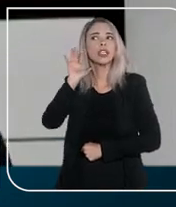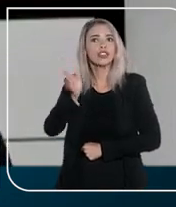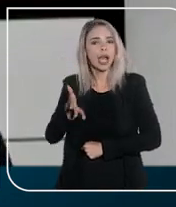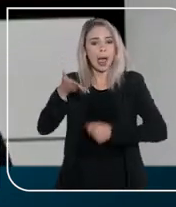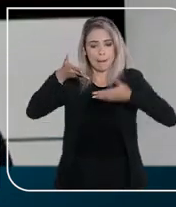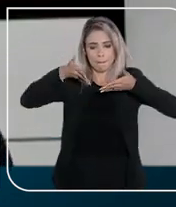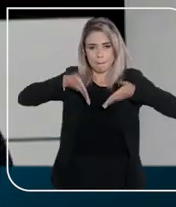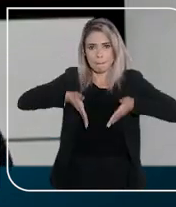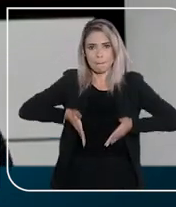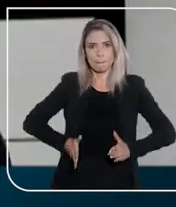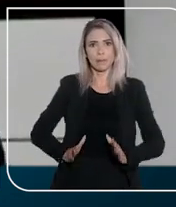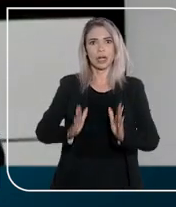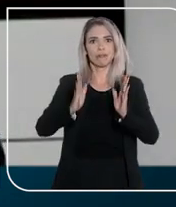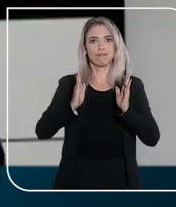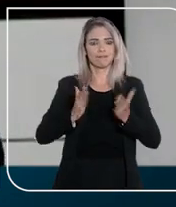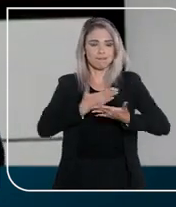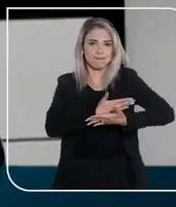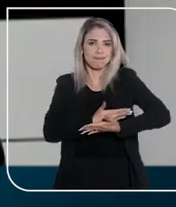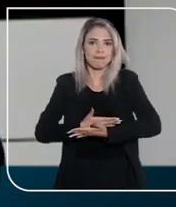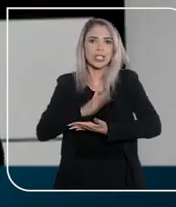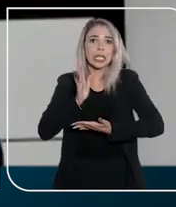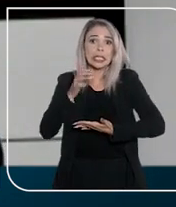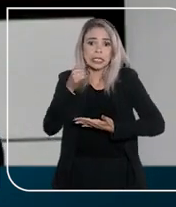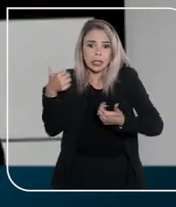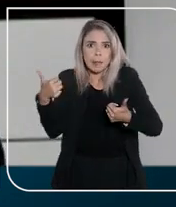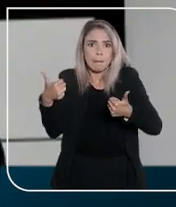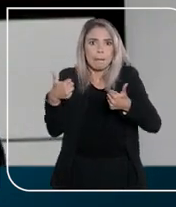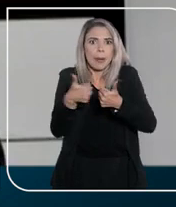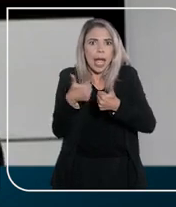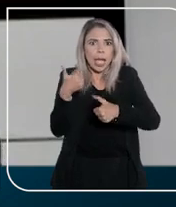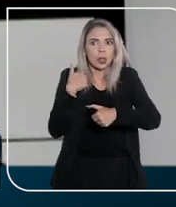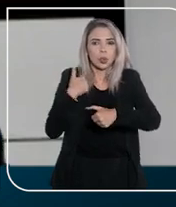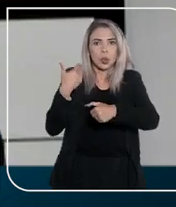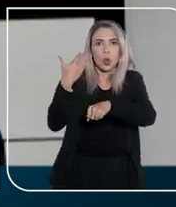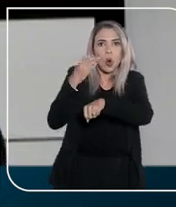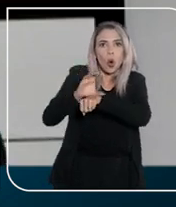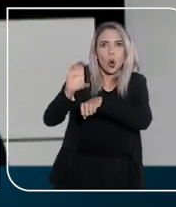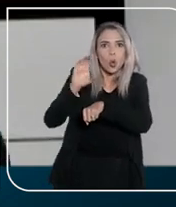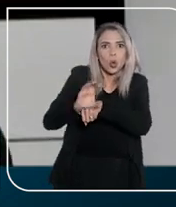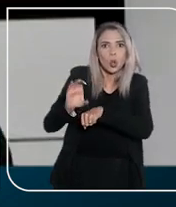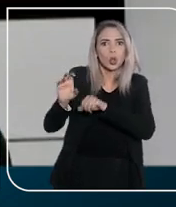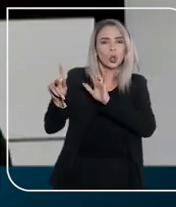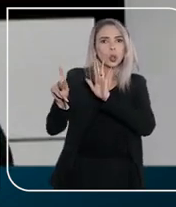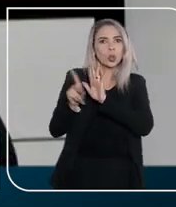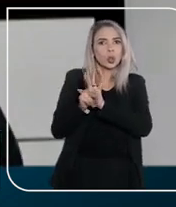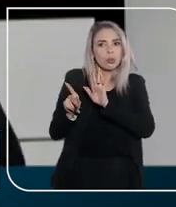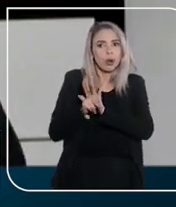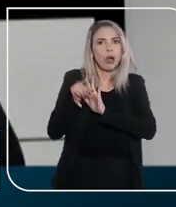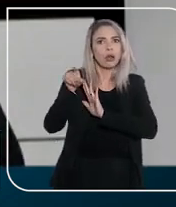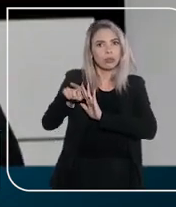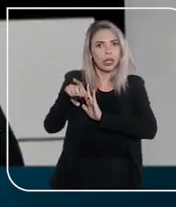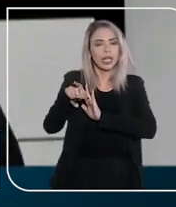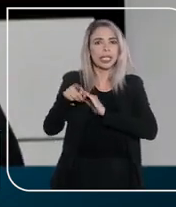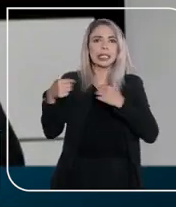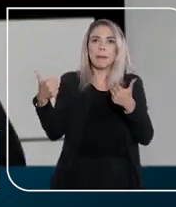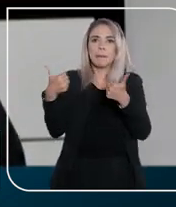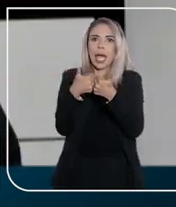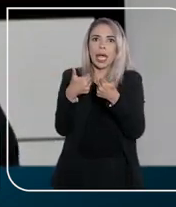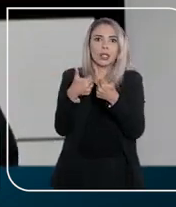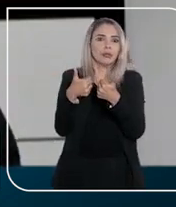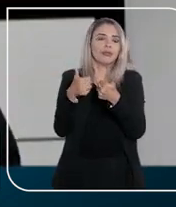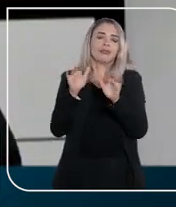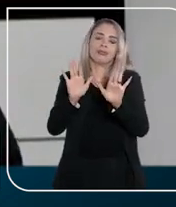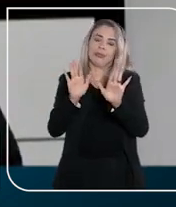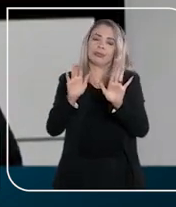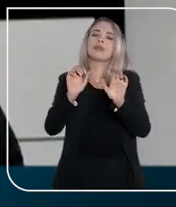ganho o bebê, se esse prazo for muito curto, né, entre a aplicação da prova e o prazo em que ela teve o nascimento do bebê, que ela